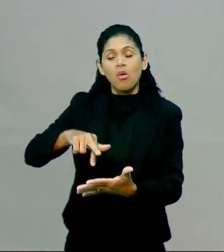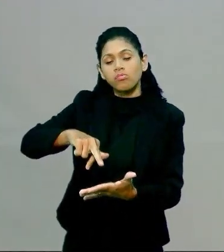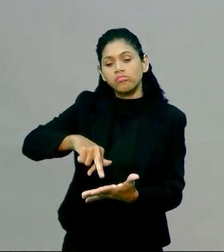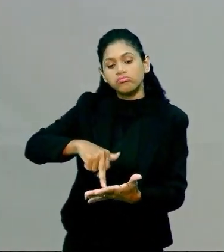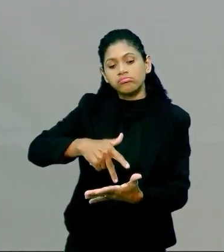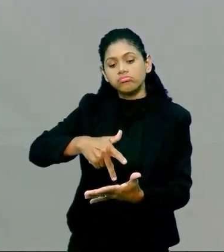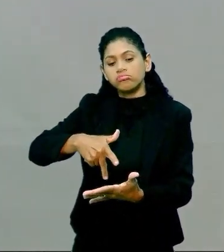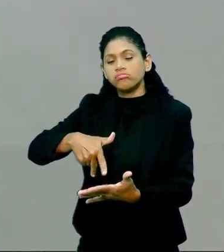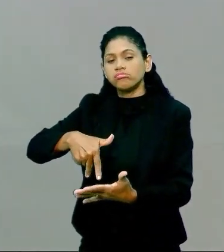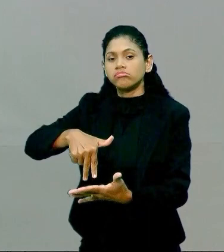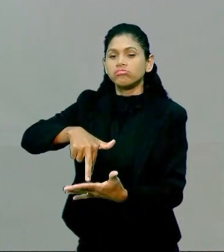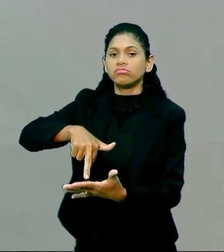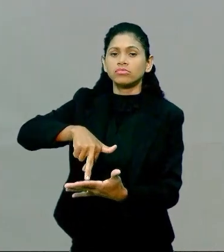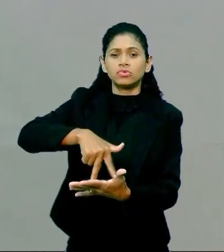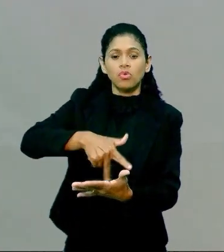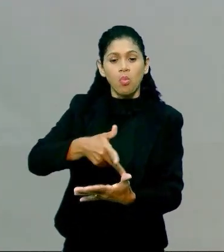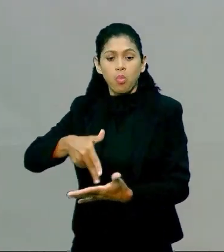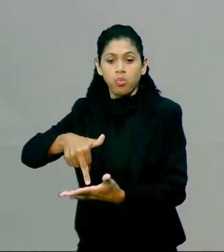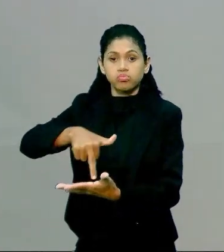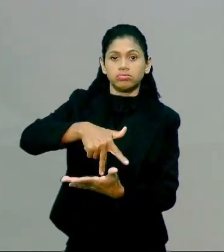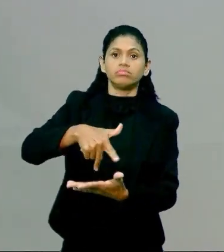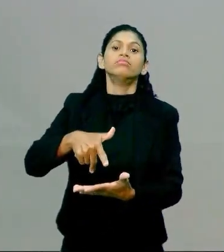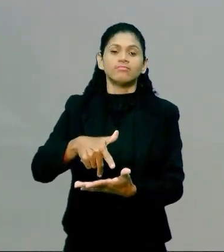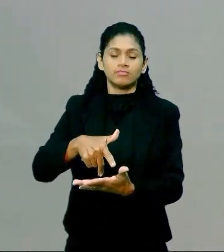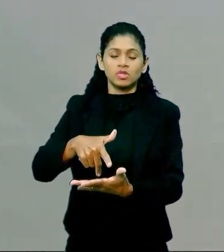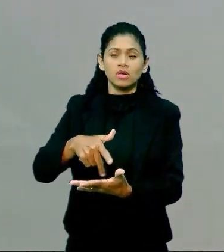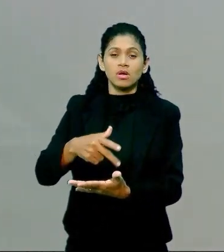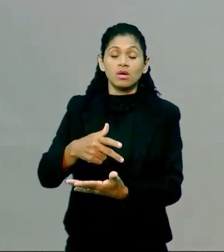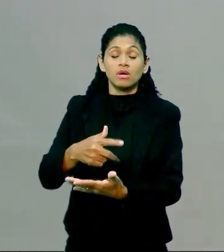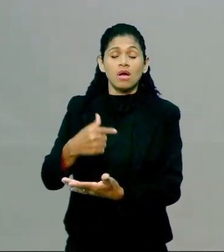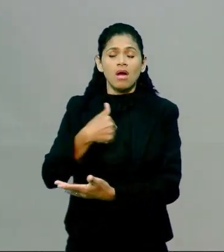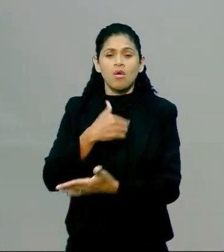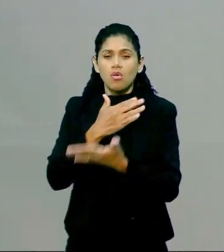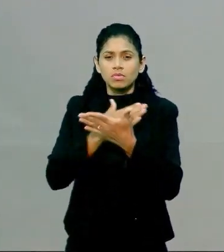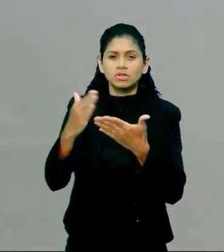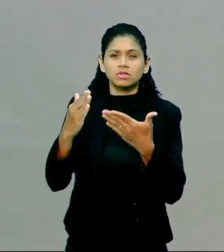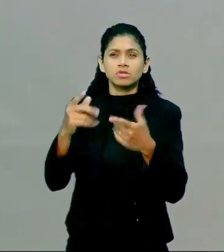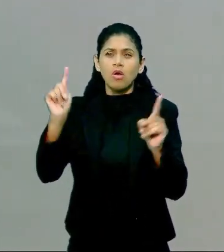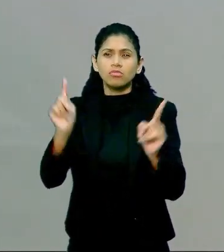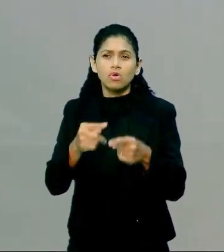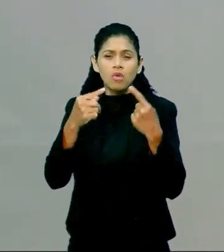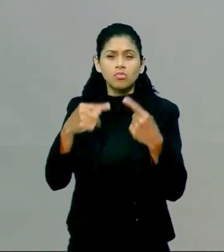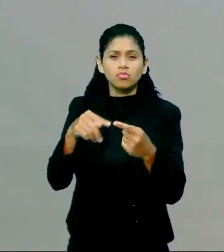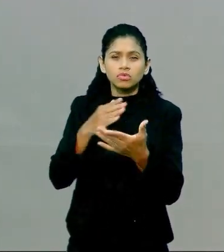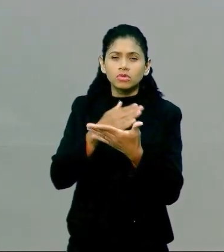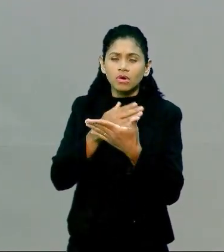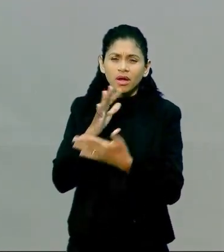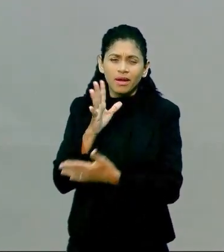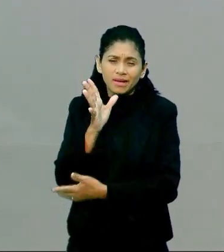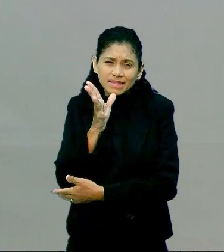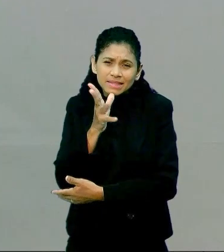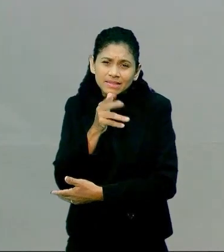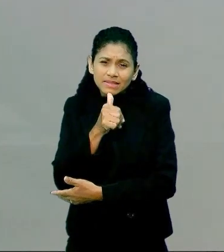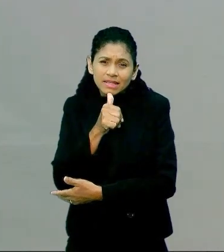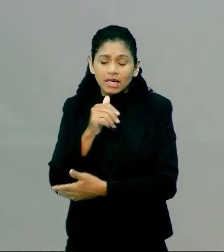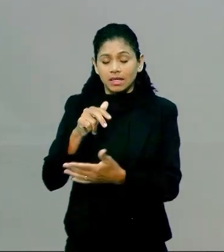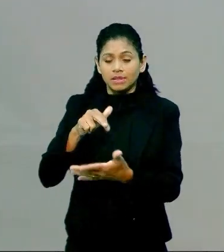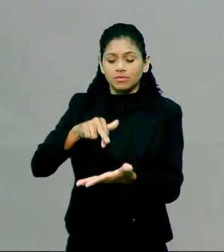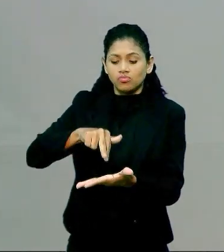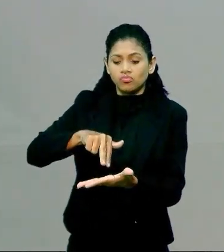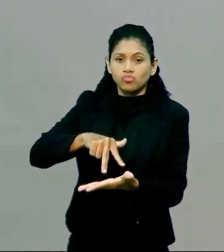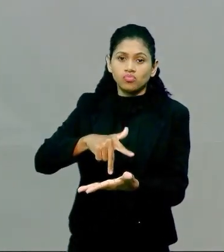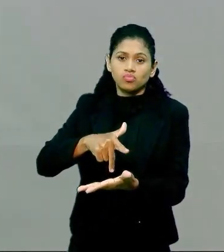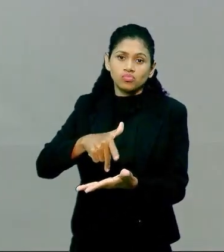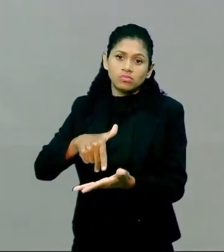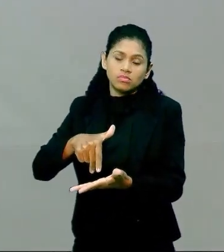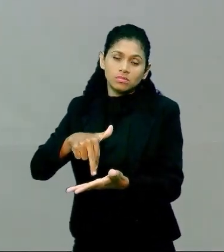Porque vai depender do ritmo. Se eu colocar uma música lenta, então eu vou devagar. Mas se eu começo a acelerar, isso vai demandar energia.